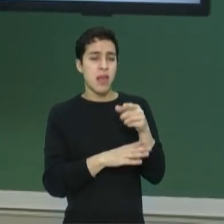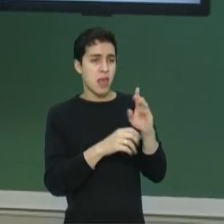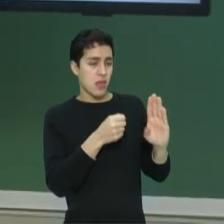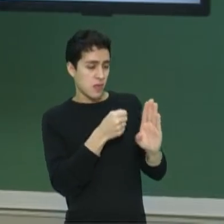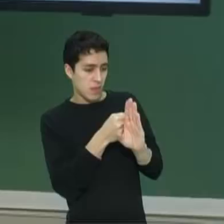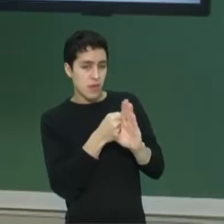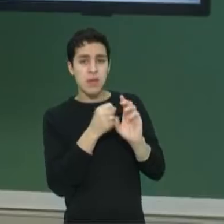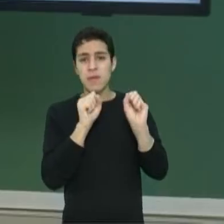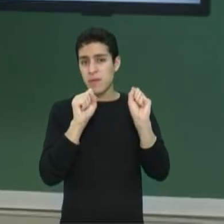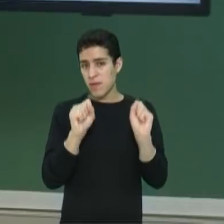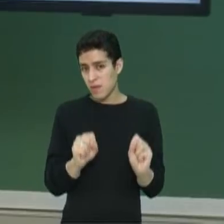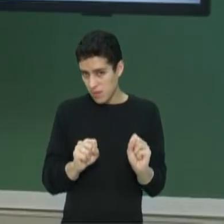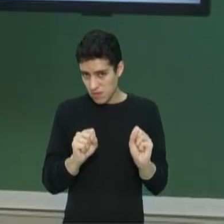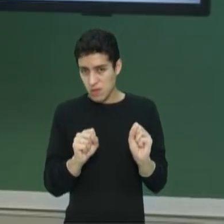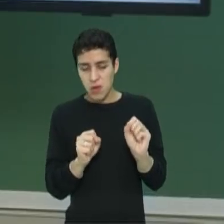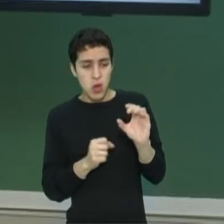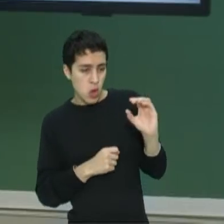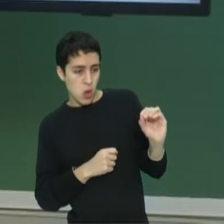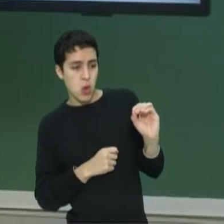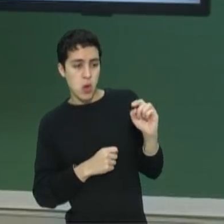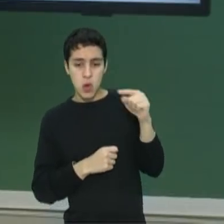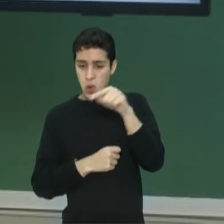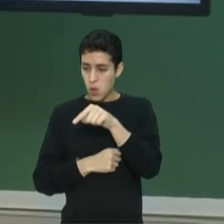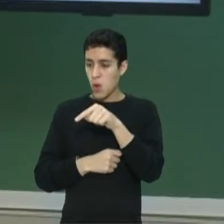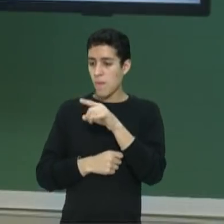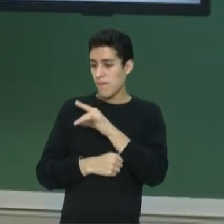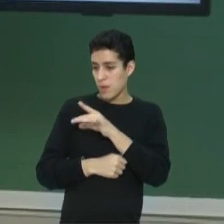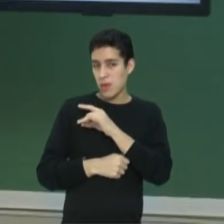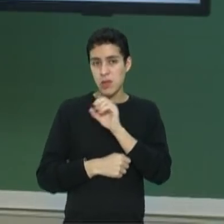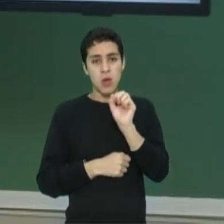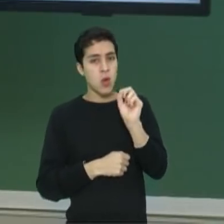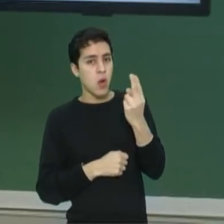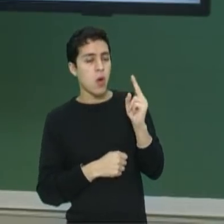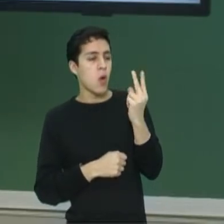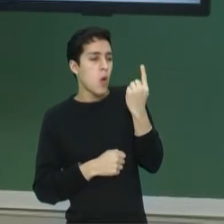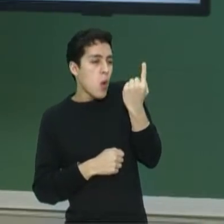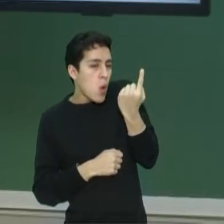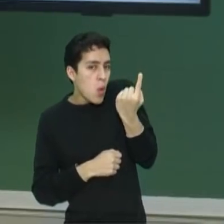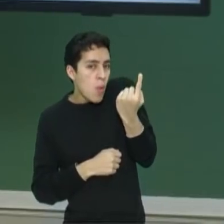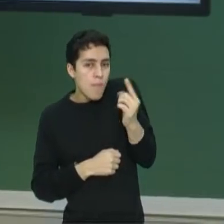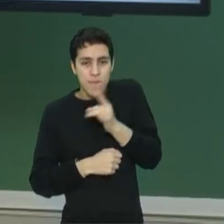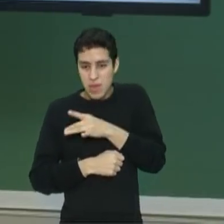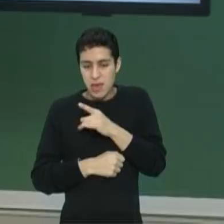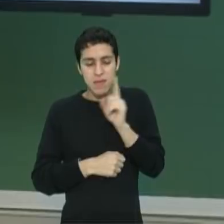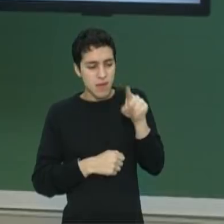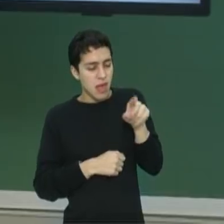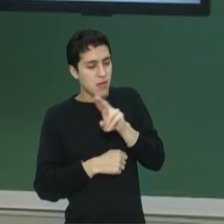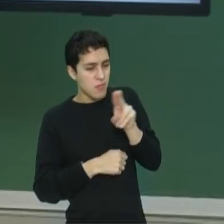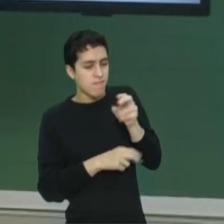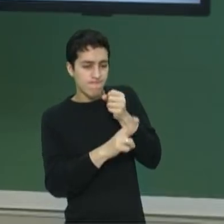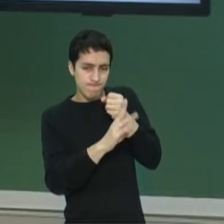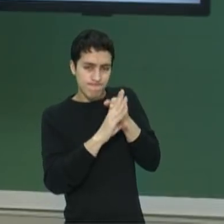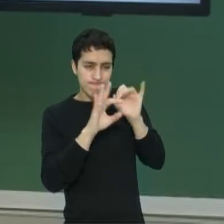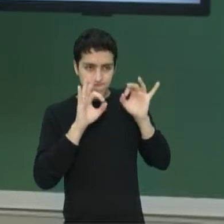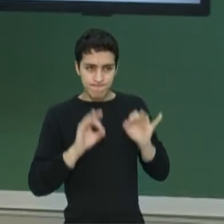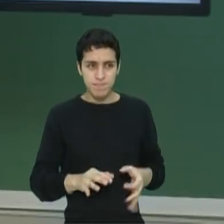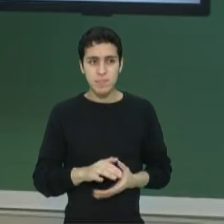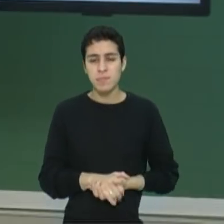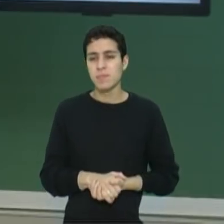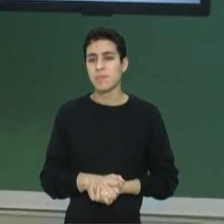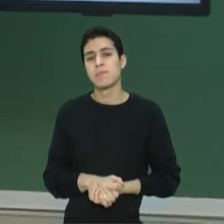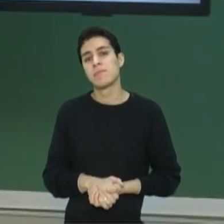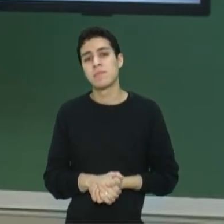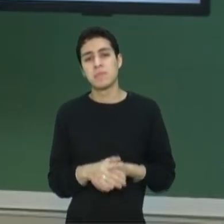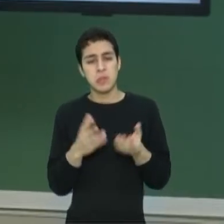substantivo, já que eu posso colocar o na frente, o medo ou um medo. Então, eu tenho que é um nome, portanto, um substantivo,